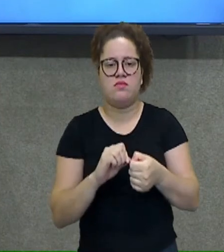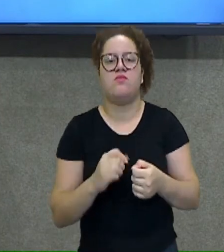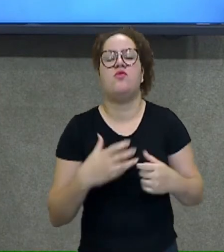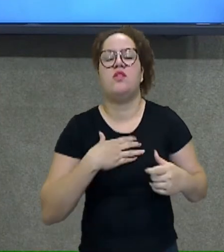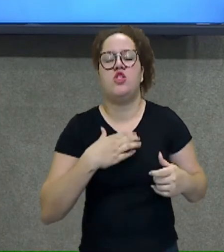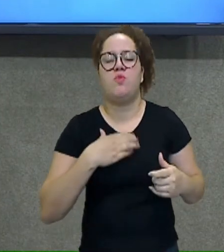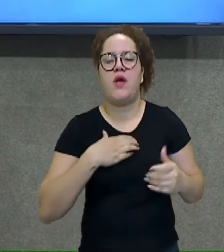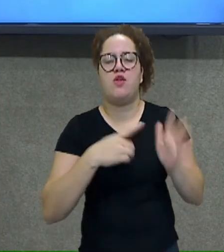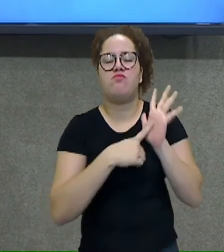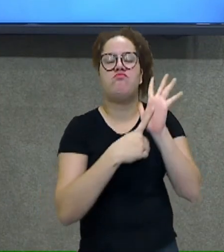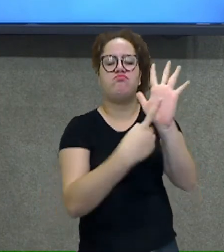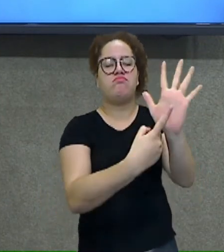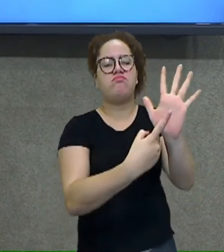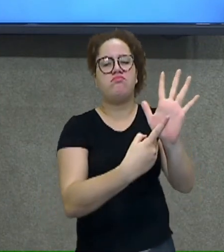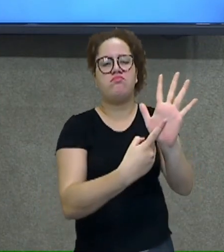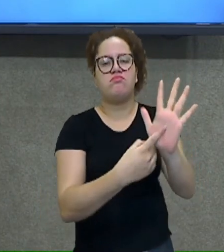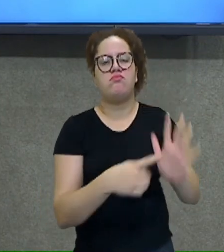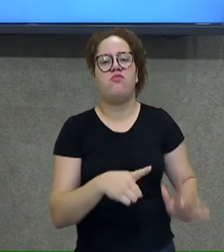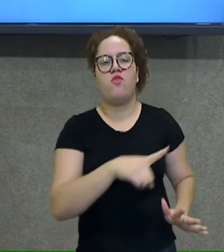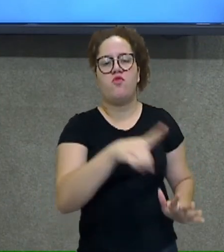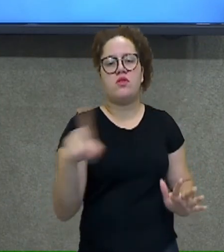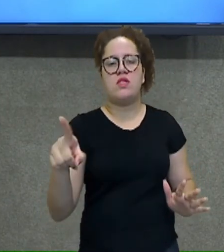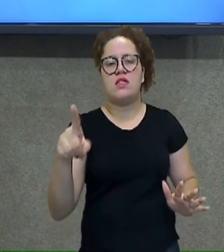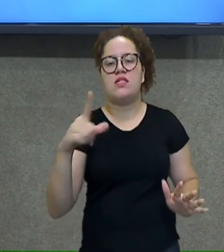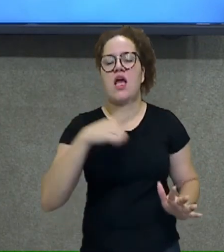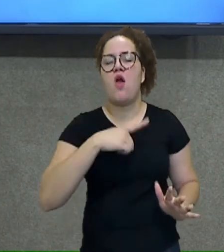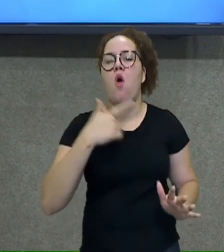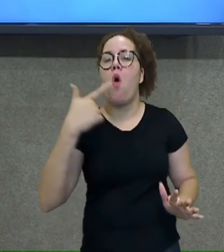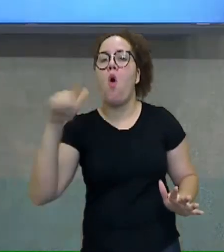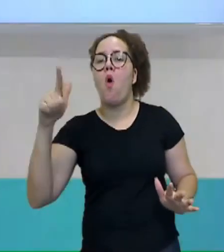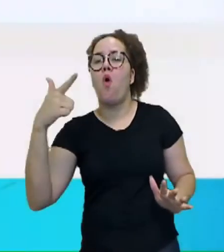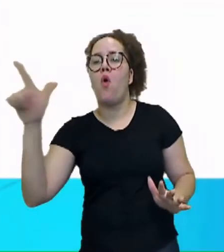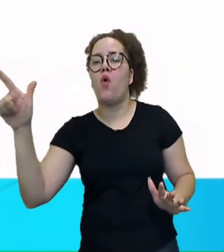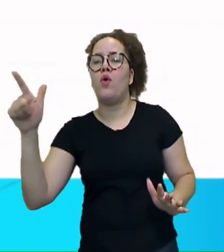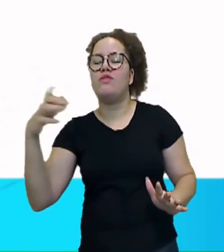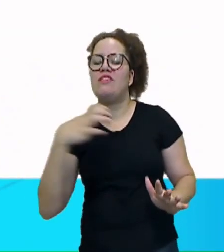da sua obra, você tem um outro sentimento.